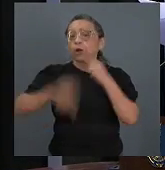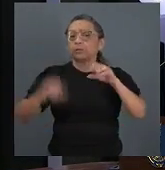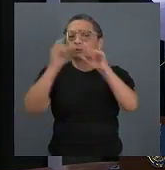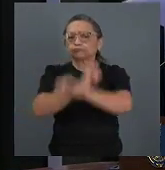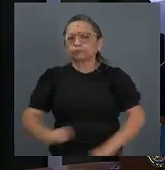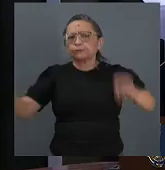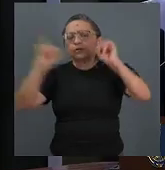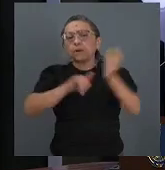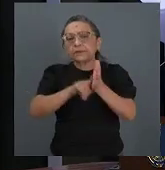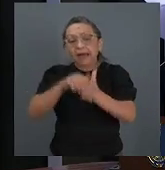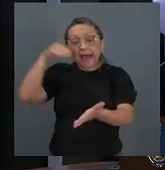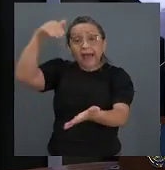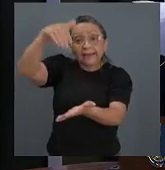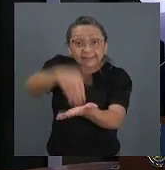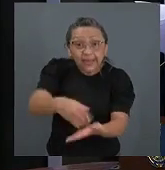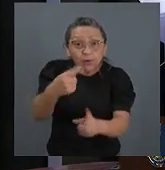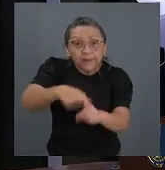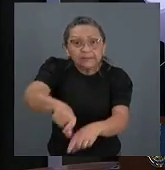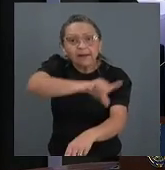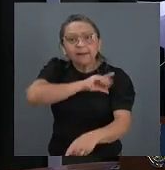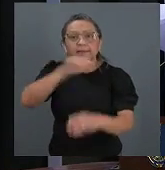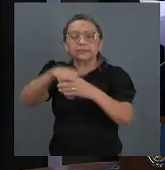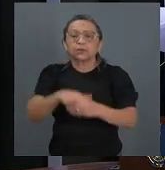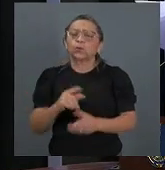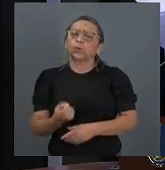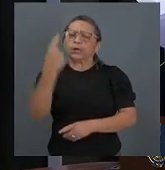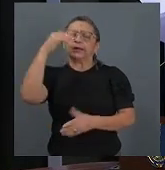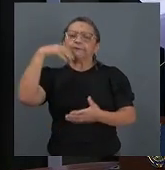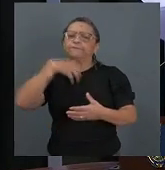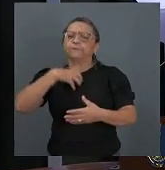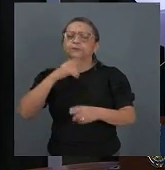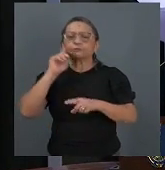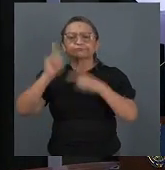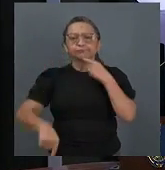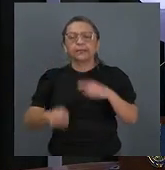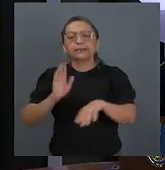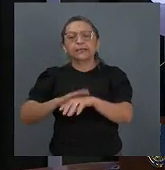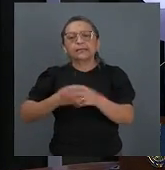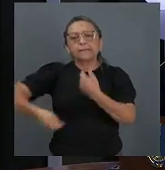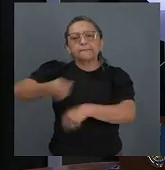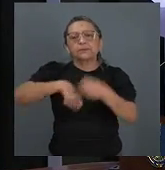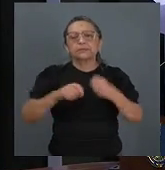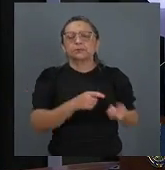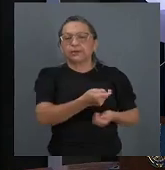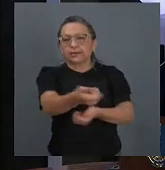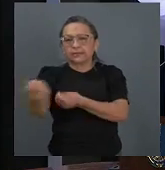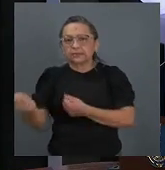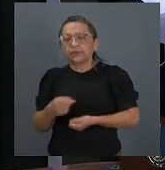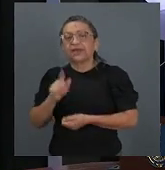pesquisa até 30 dias antes das eleições. Única forma de impedir tanta manipulação. Concluindo, é